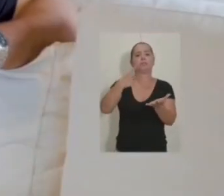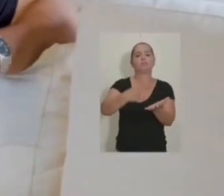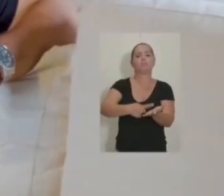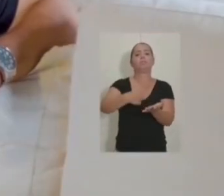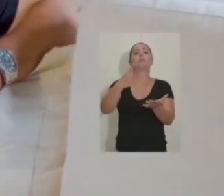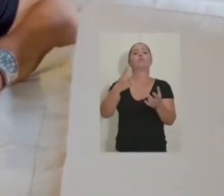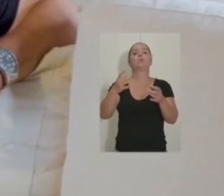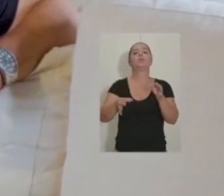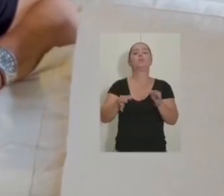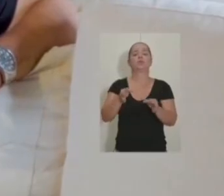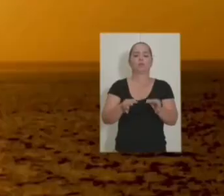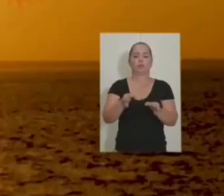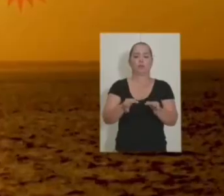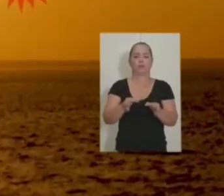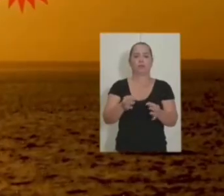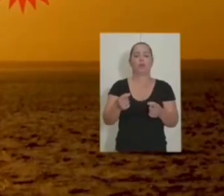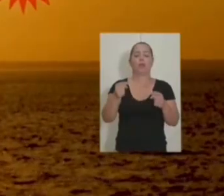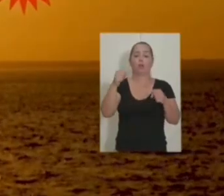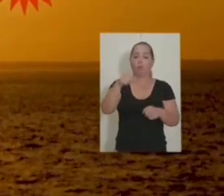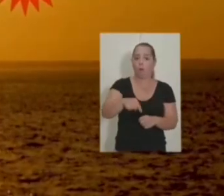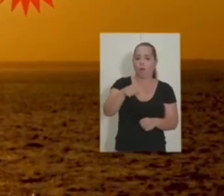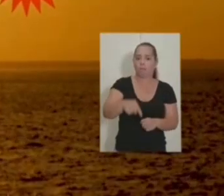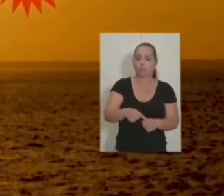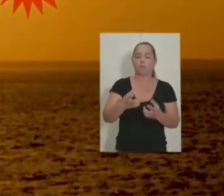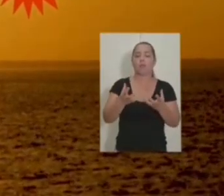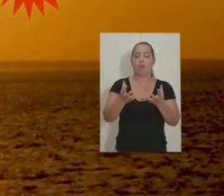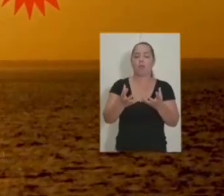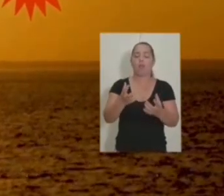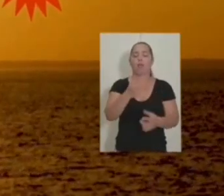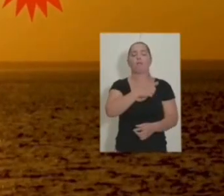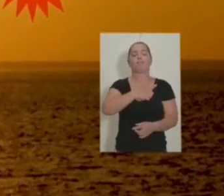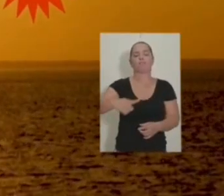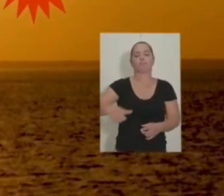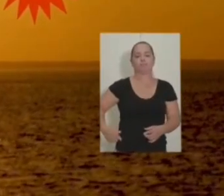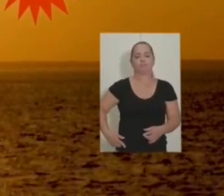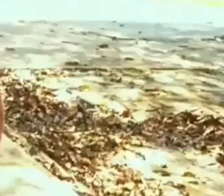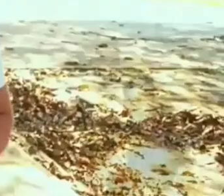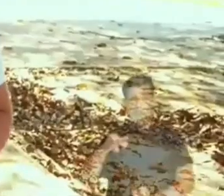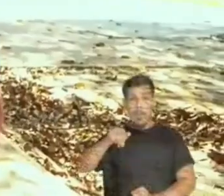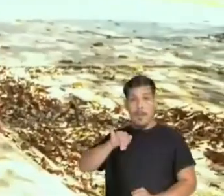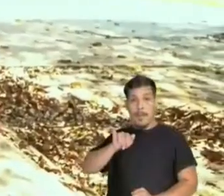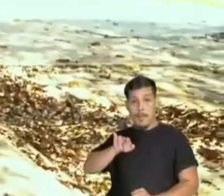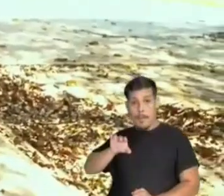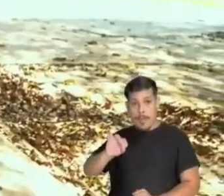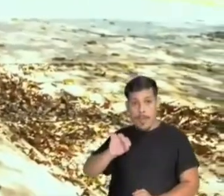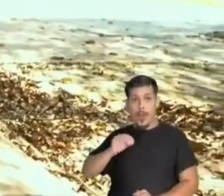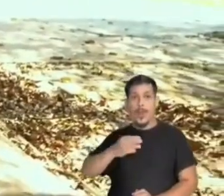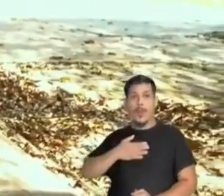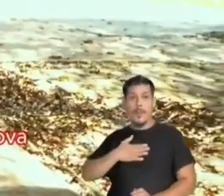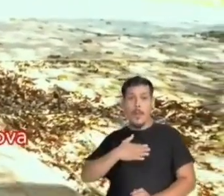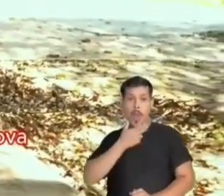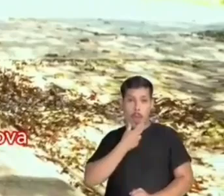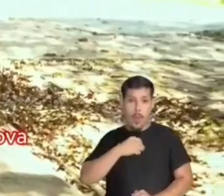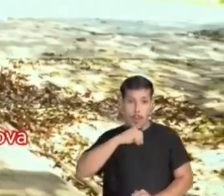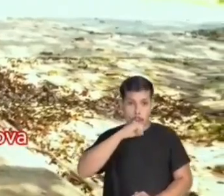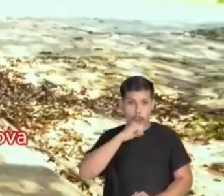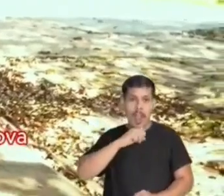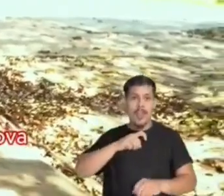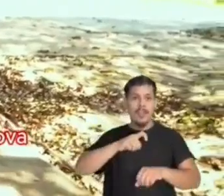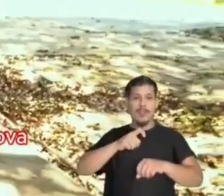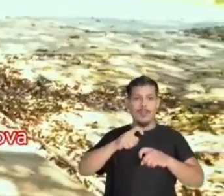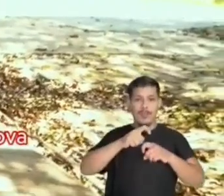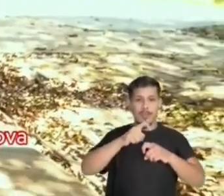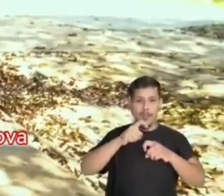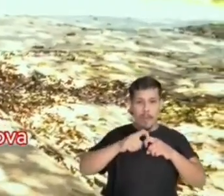é garantir esses direitos. A nossa mensagem é que o povo quer e vai governar. Sou Miro Sanova, filho do